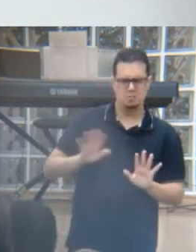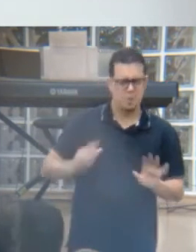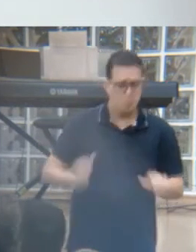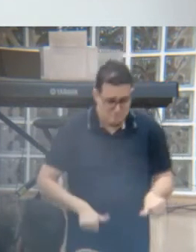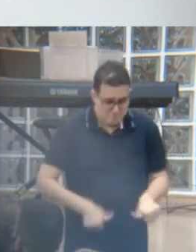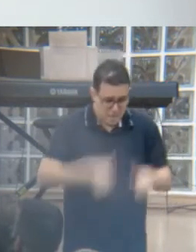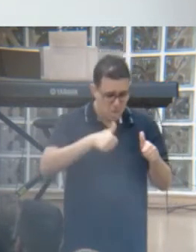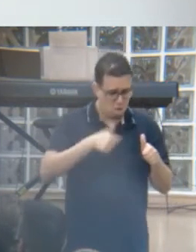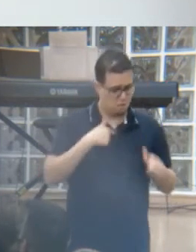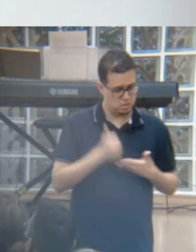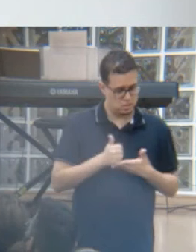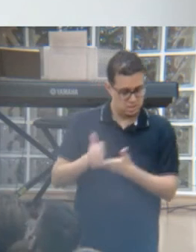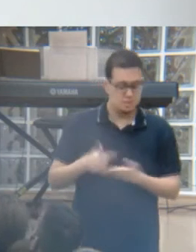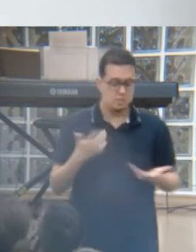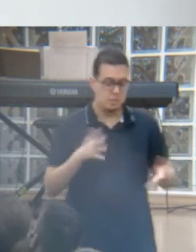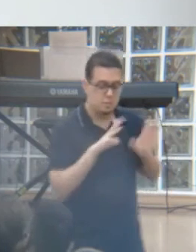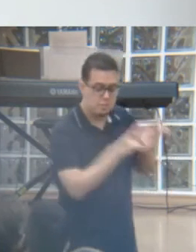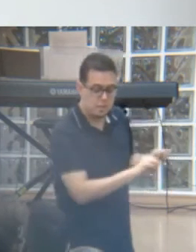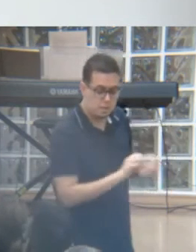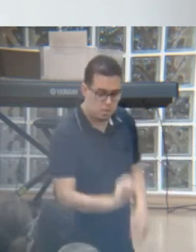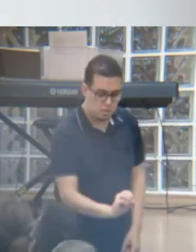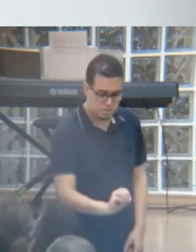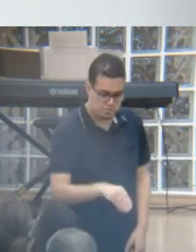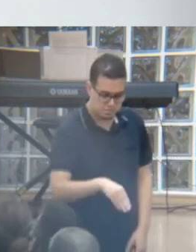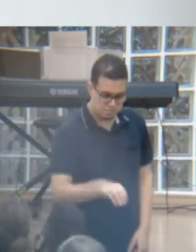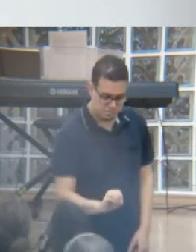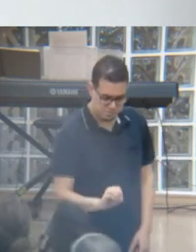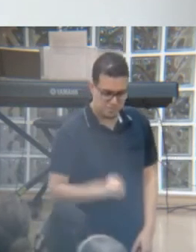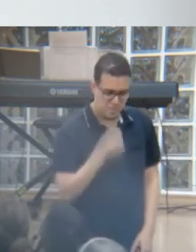Pegou qual? Omo Progress que ela estava querendo.